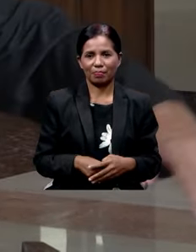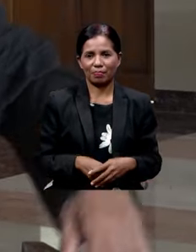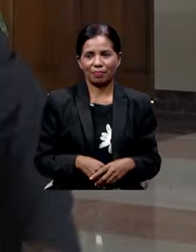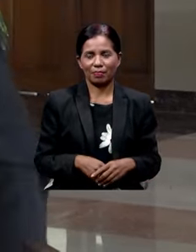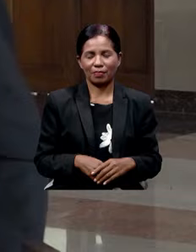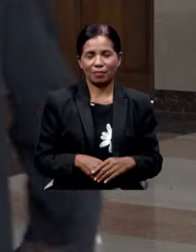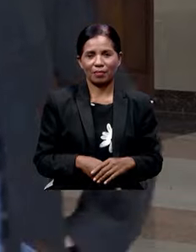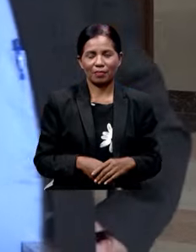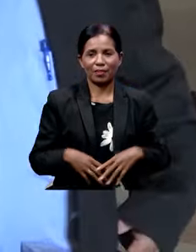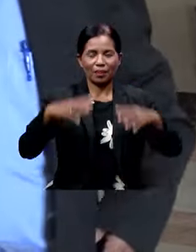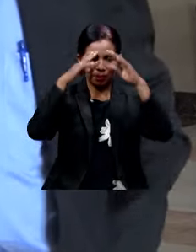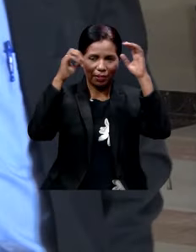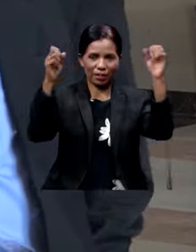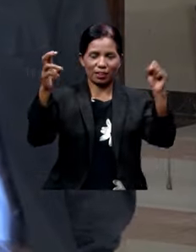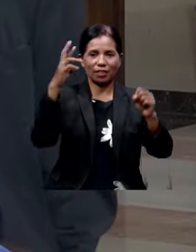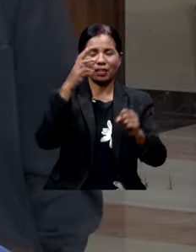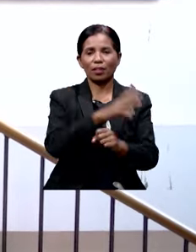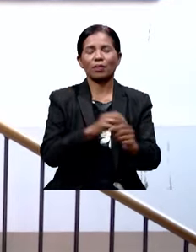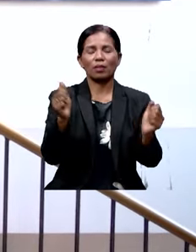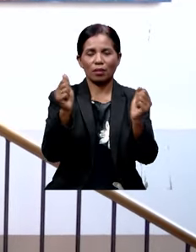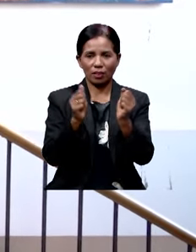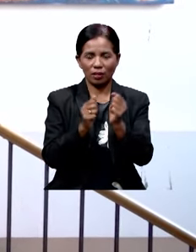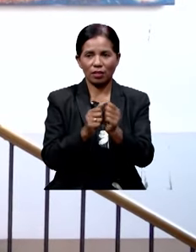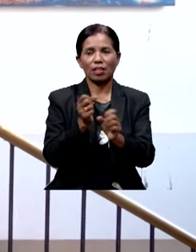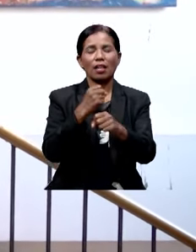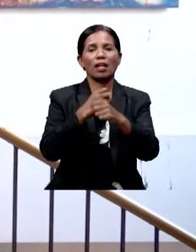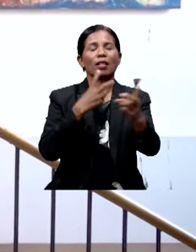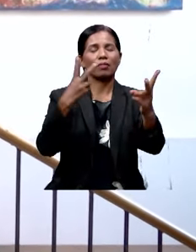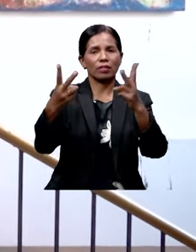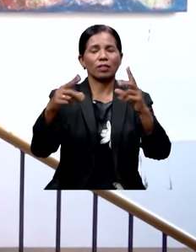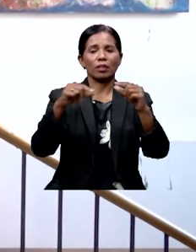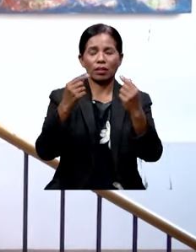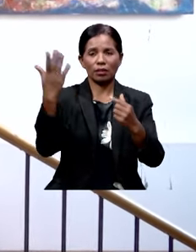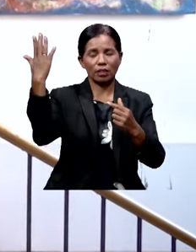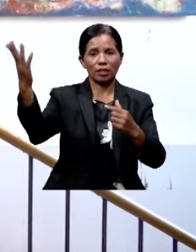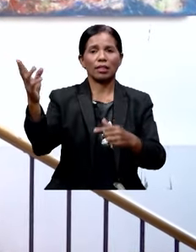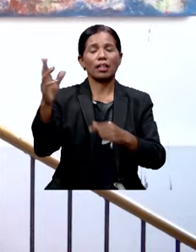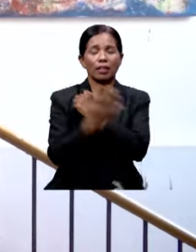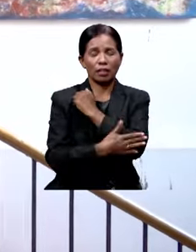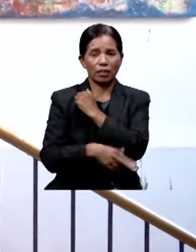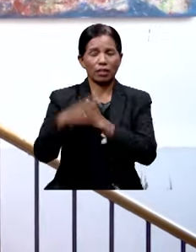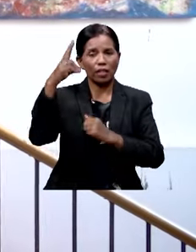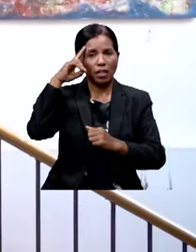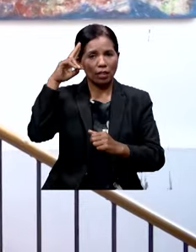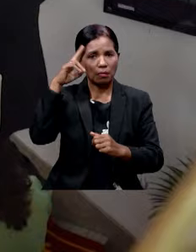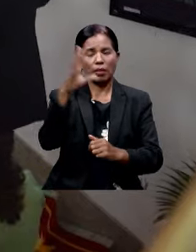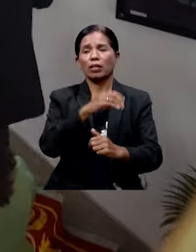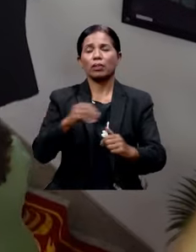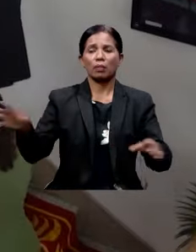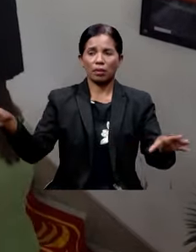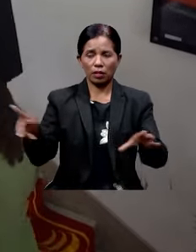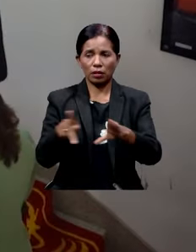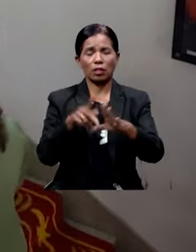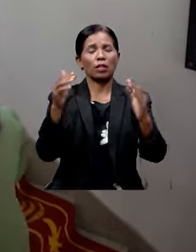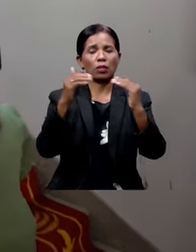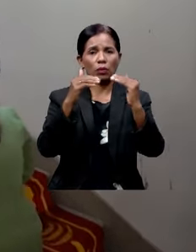Foi na Lesne, Presidente da República, na delegação, bala visita Emirados Árabes Unidos, no Arábia Saudita, onde participa em